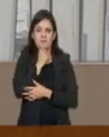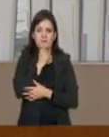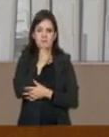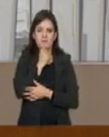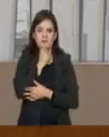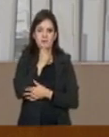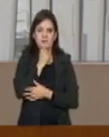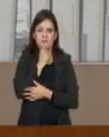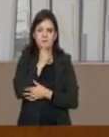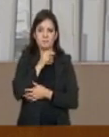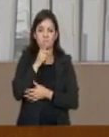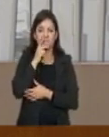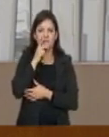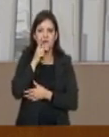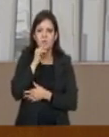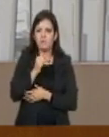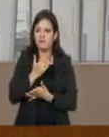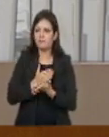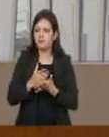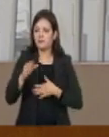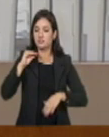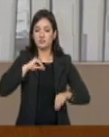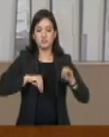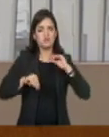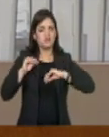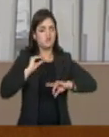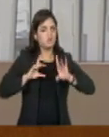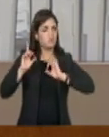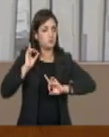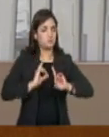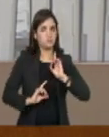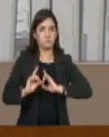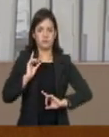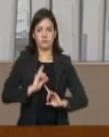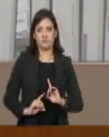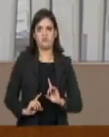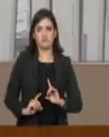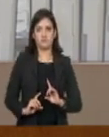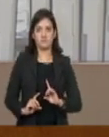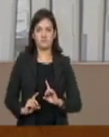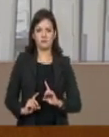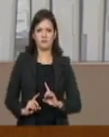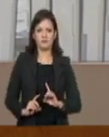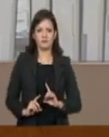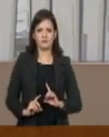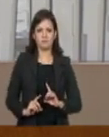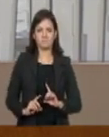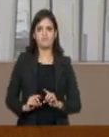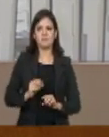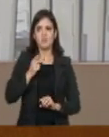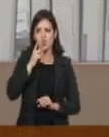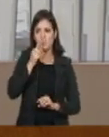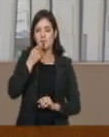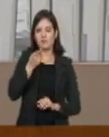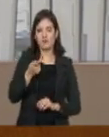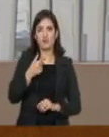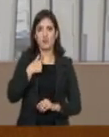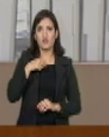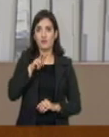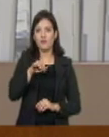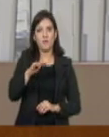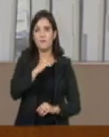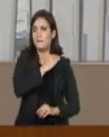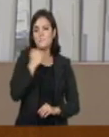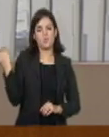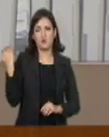o deixou consternado. Disse então, abre aspas, vou morrer e não vou ver minha filha